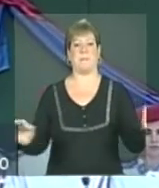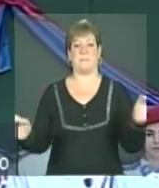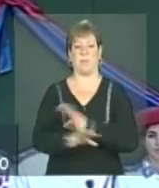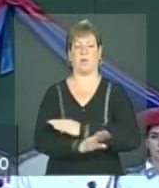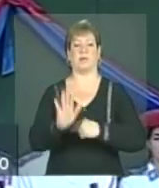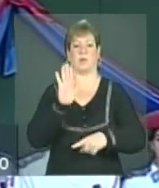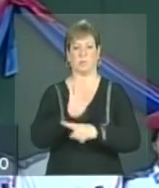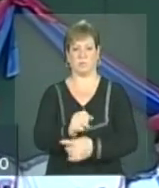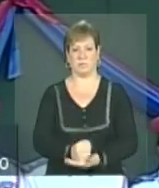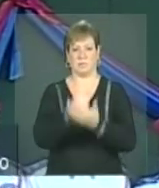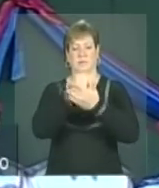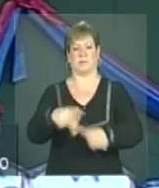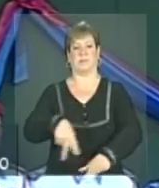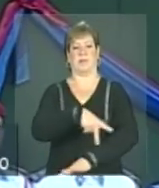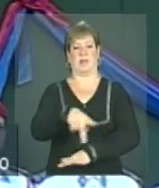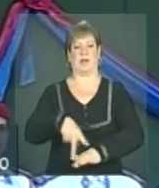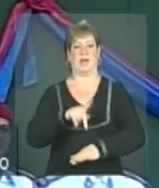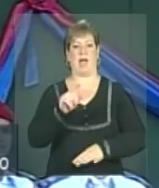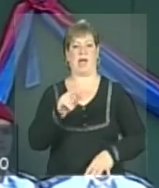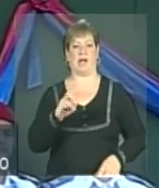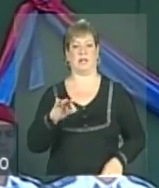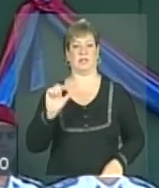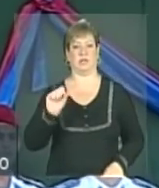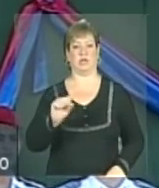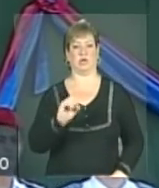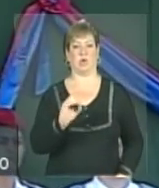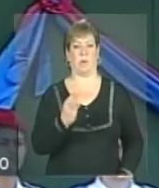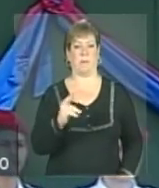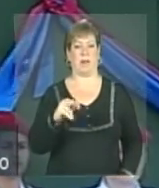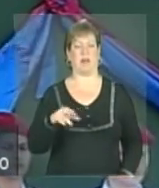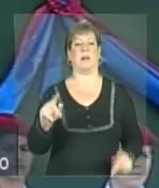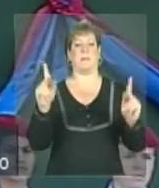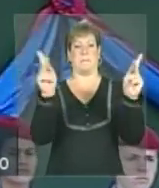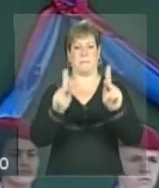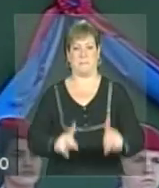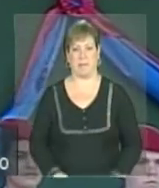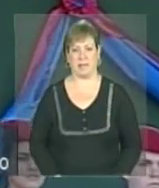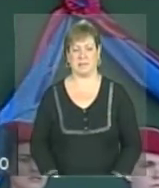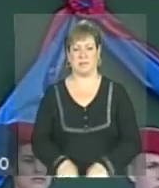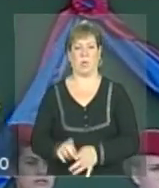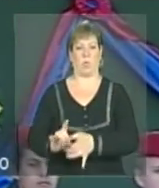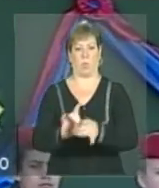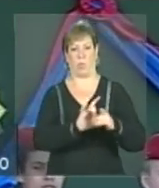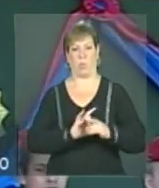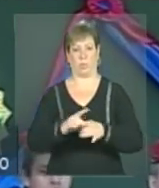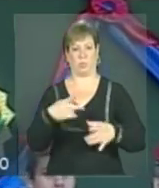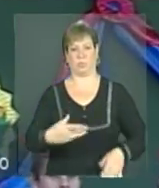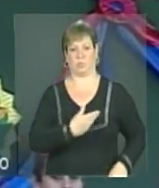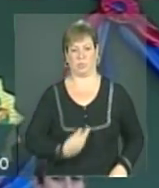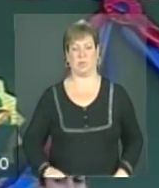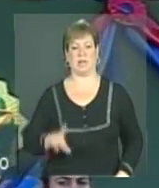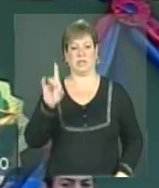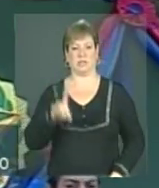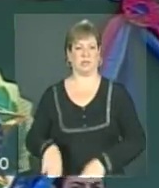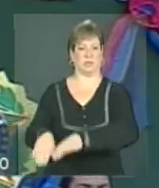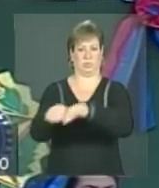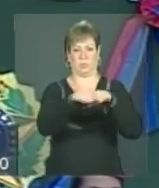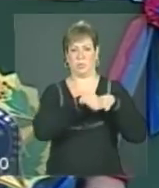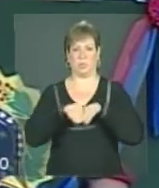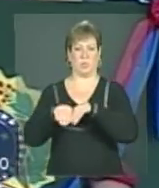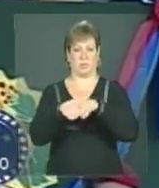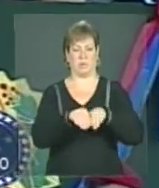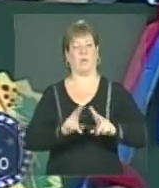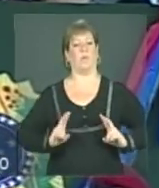da pátria, pela garantia da soberania, da paz, da unidade do Estado e da democracia,